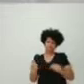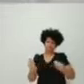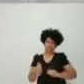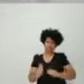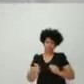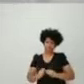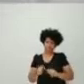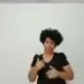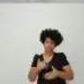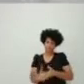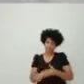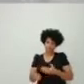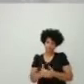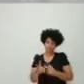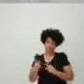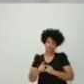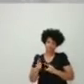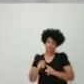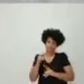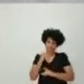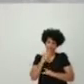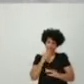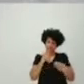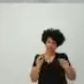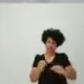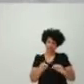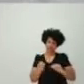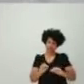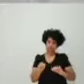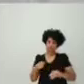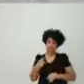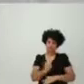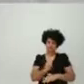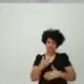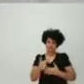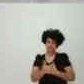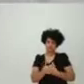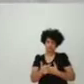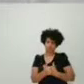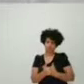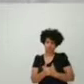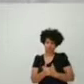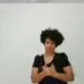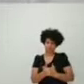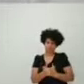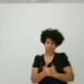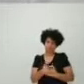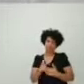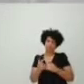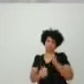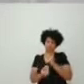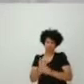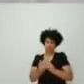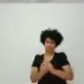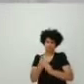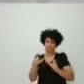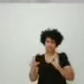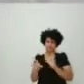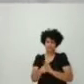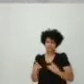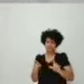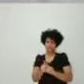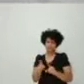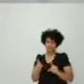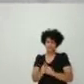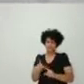tipo de ingerência muito pelo contrário exercendo o nosso papel de legislador e de